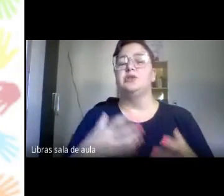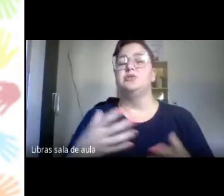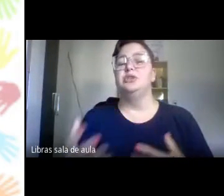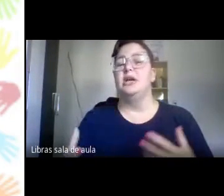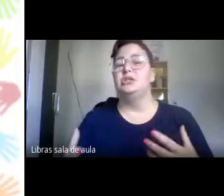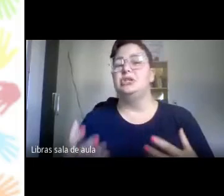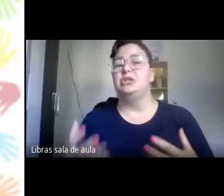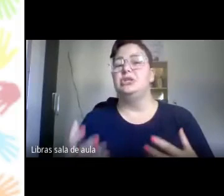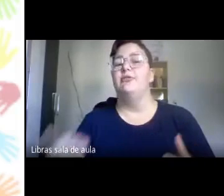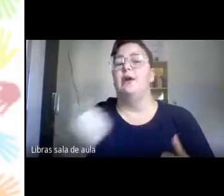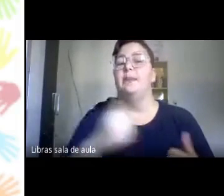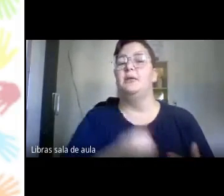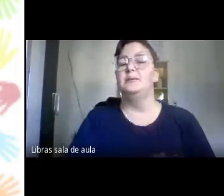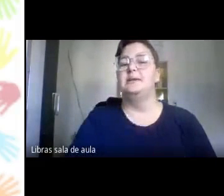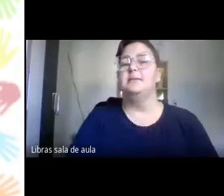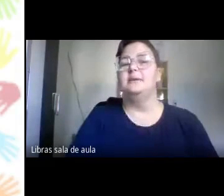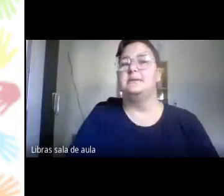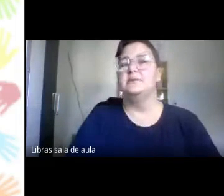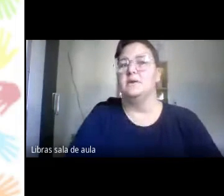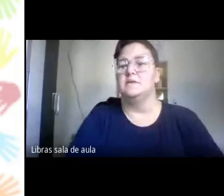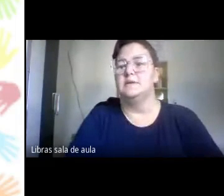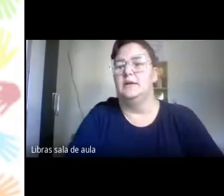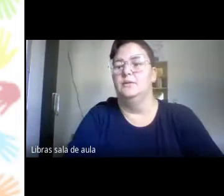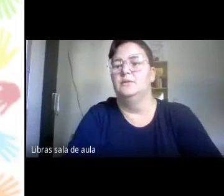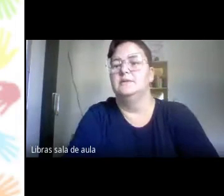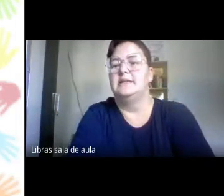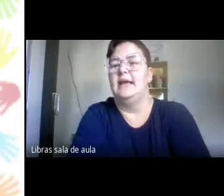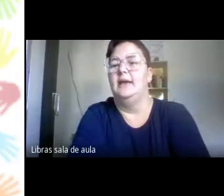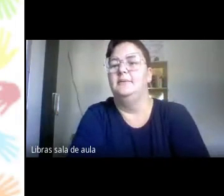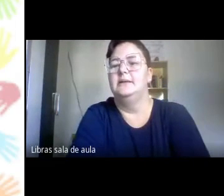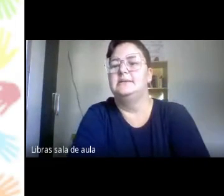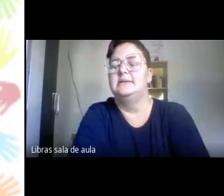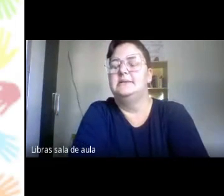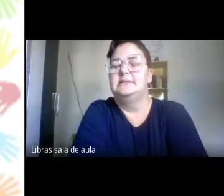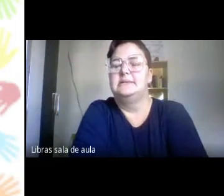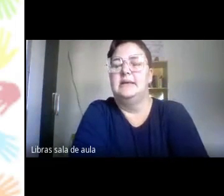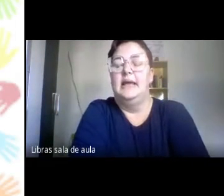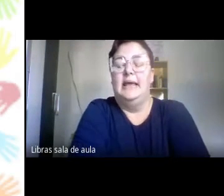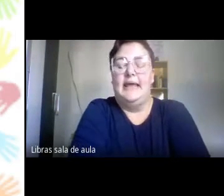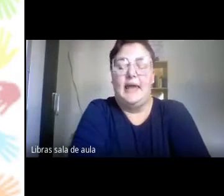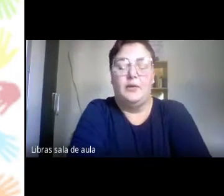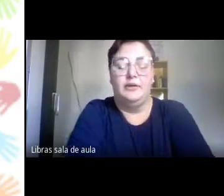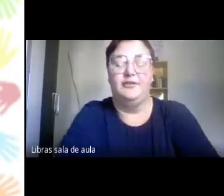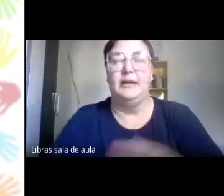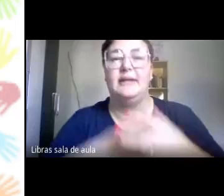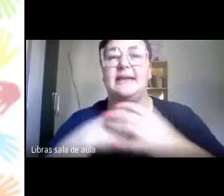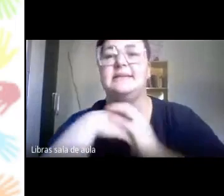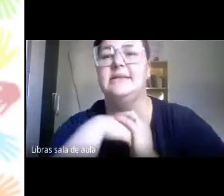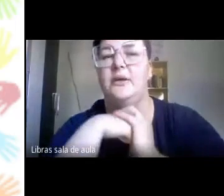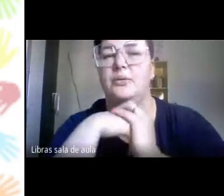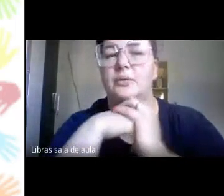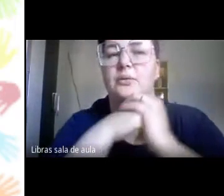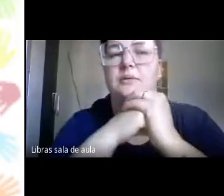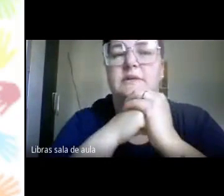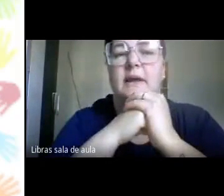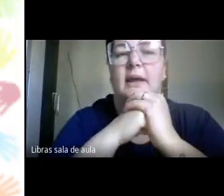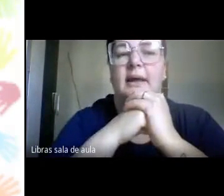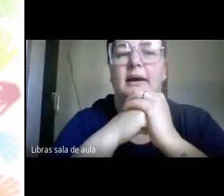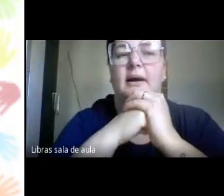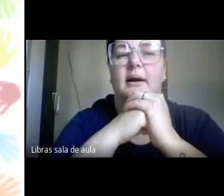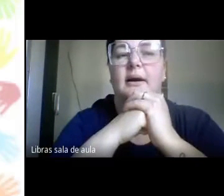o nosso dia a dia e conforme a inclusão desses nossos alunos, né? E aí, quando eu falo desses